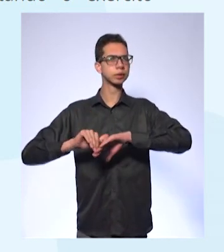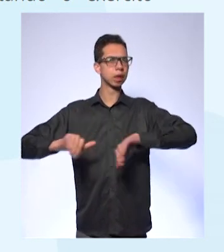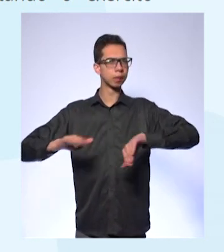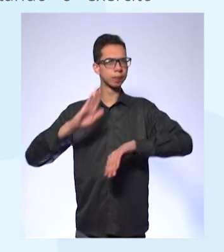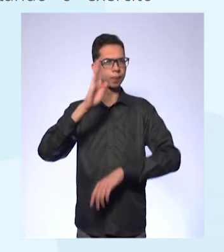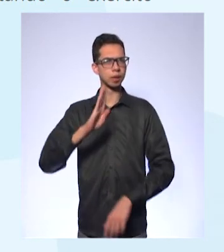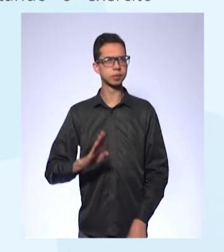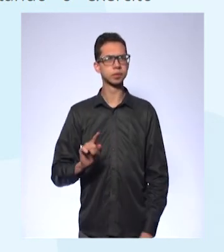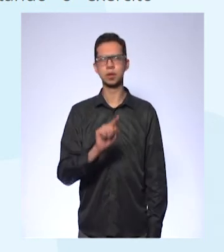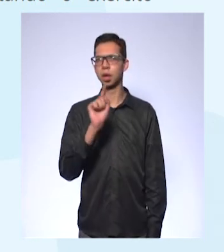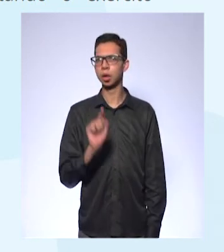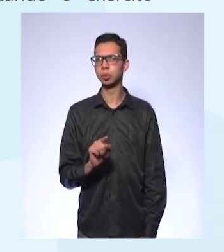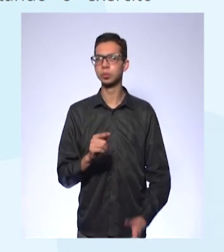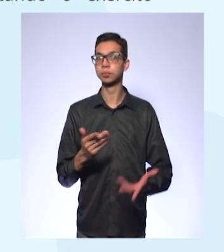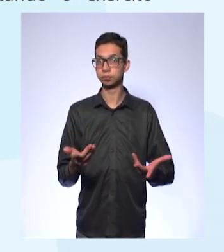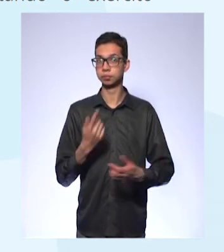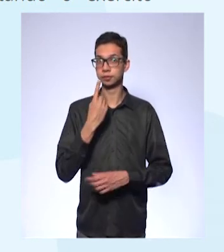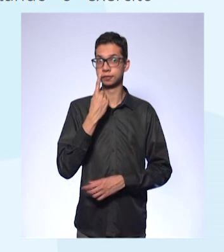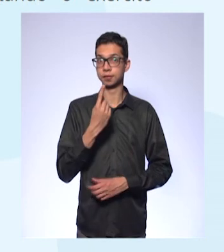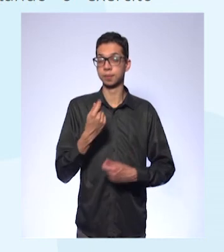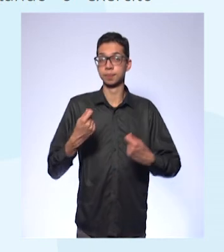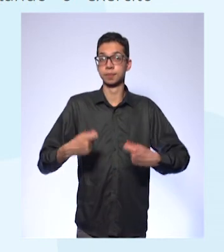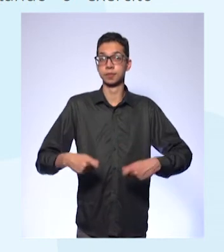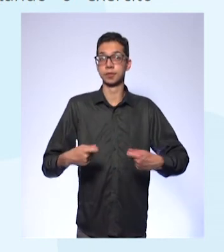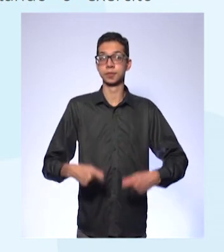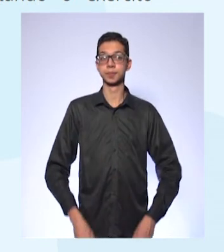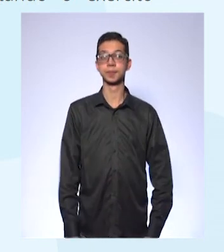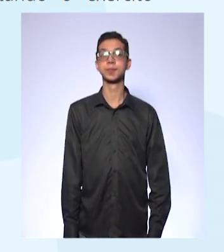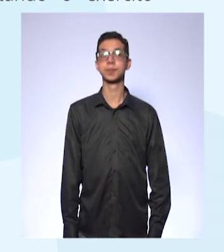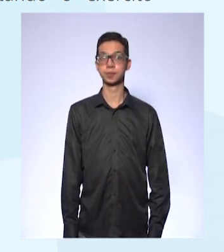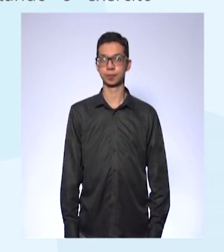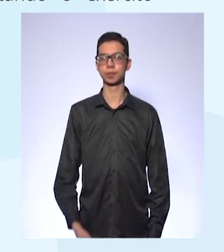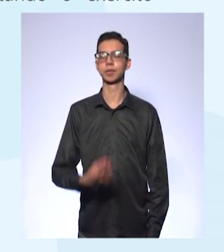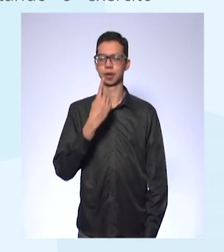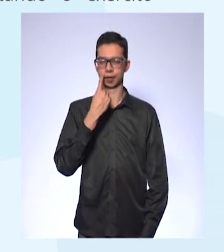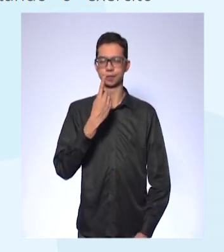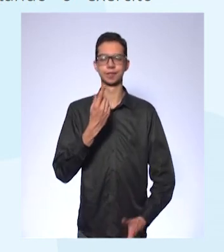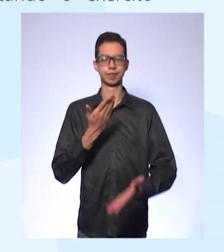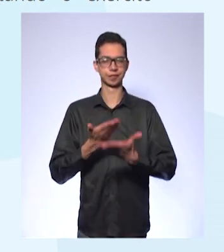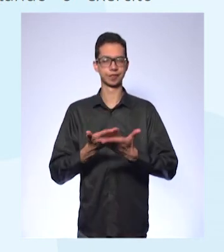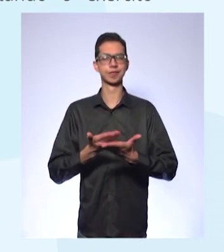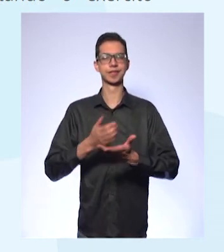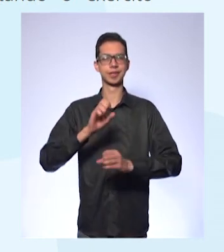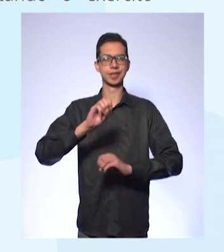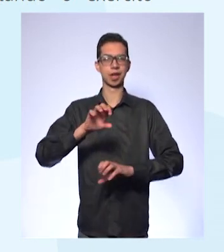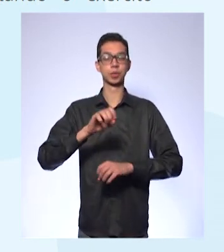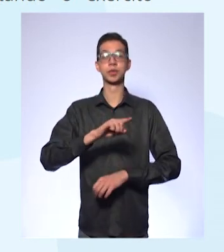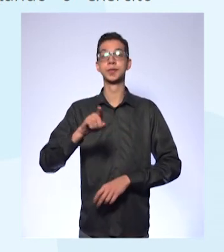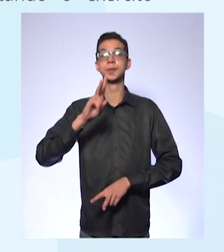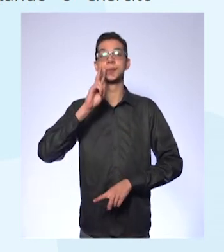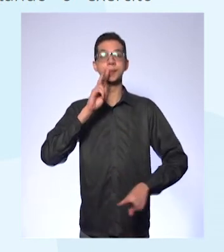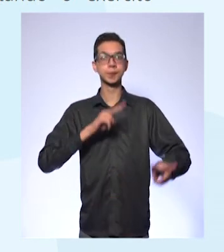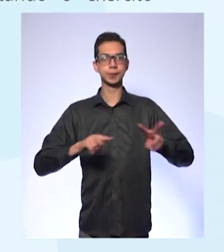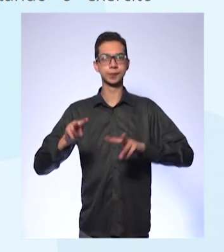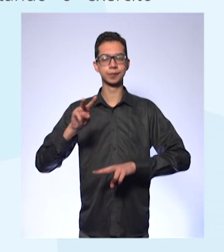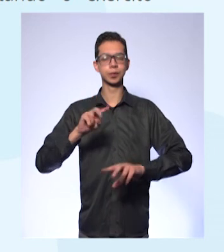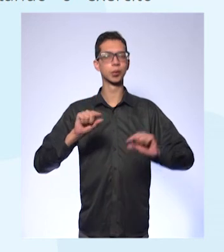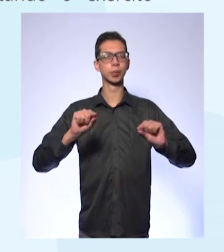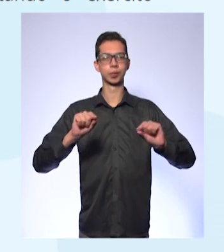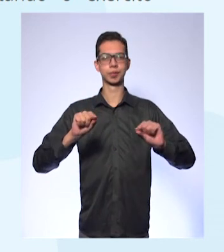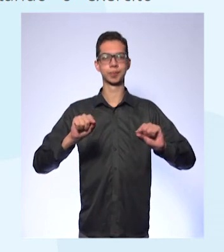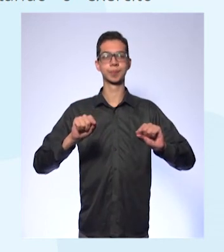eles se separaram do Brasil, pessoal? Isso que nós vamos ver na aula. Vocês estão visualizando aí a carga